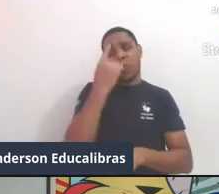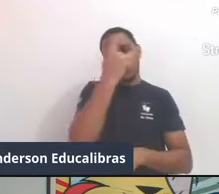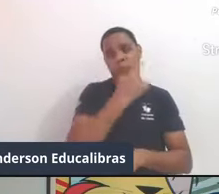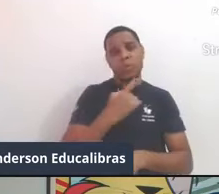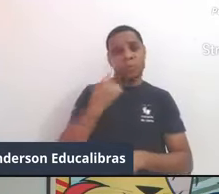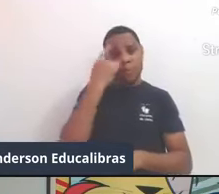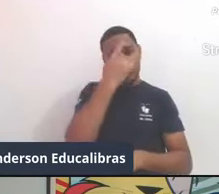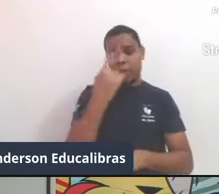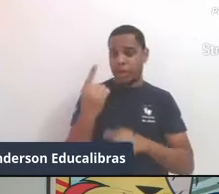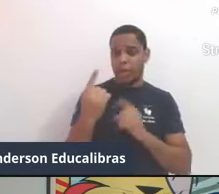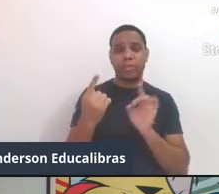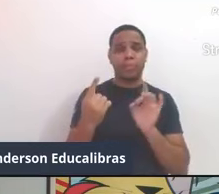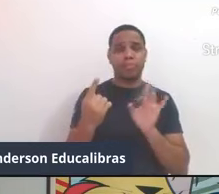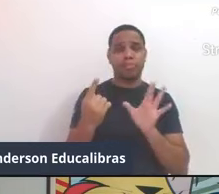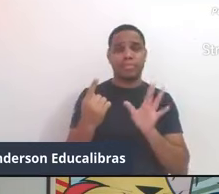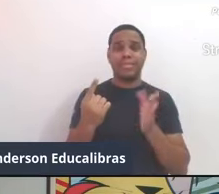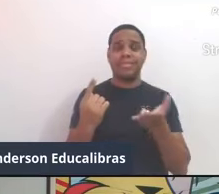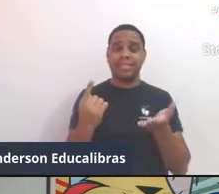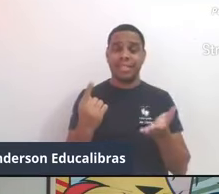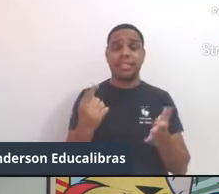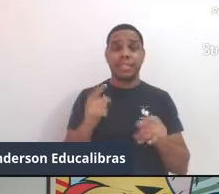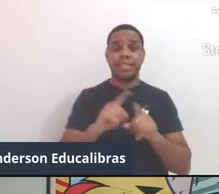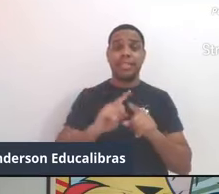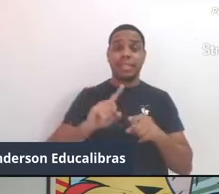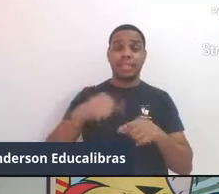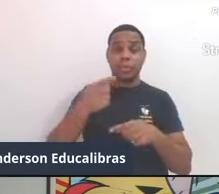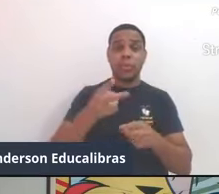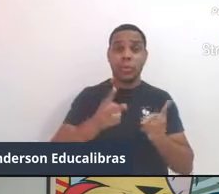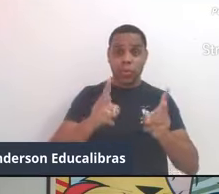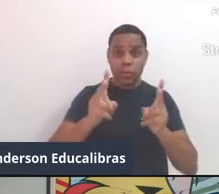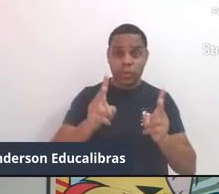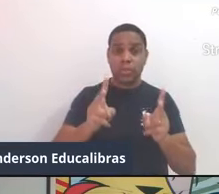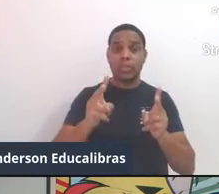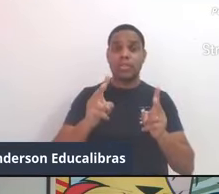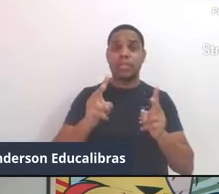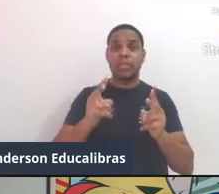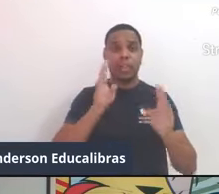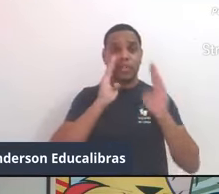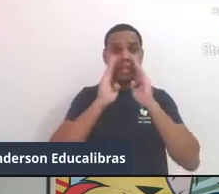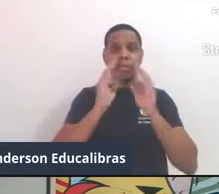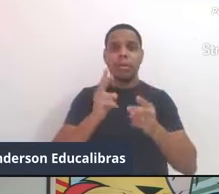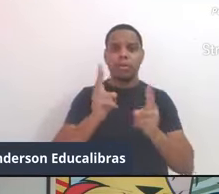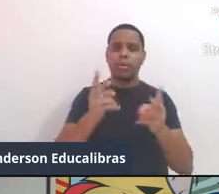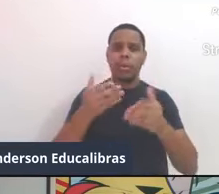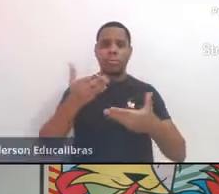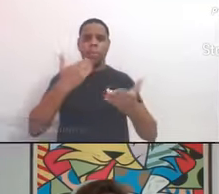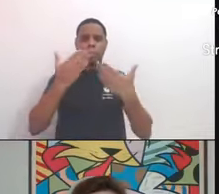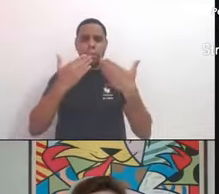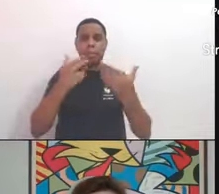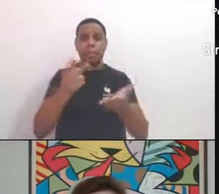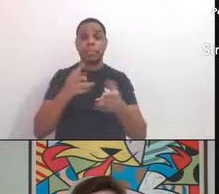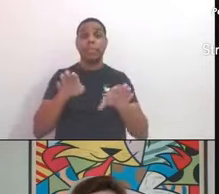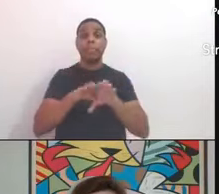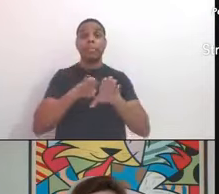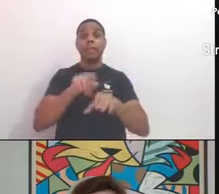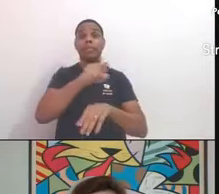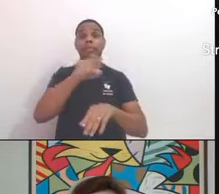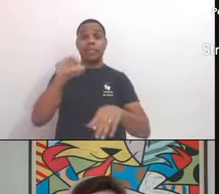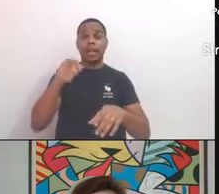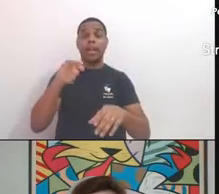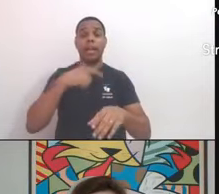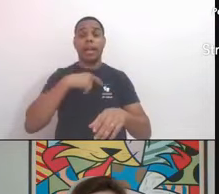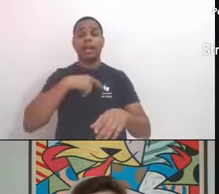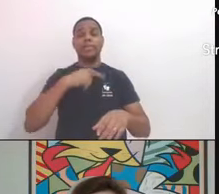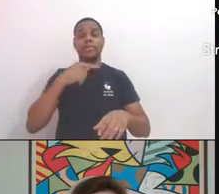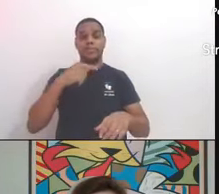o tempo, e a gente continua conversando via Facebook aí. Lembrando, pessoal, agora que vocês já estão